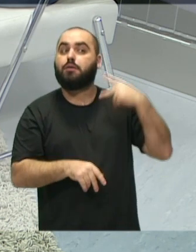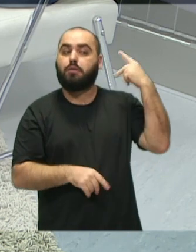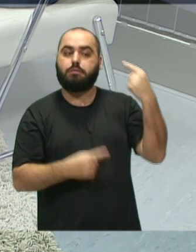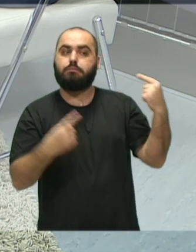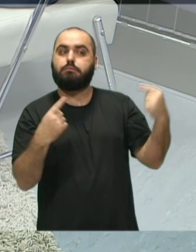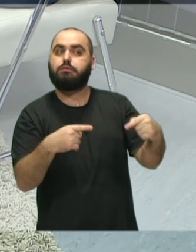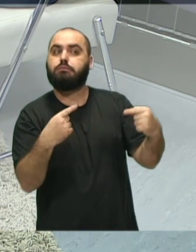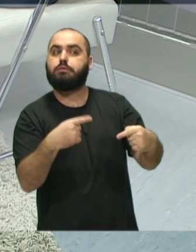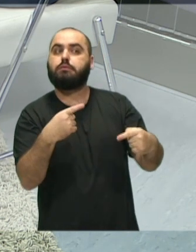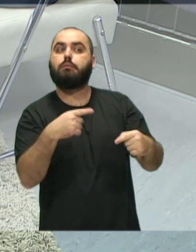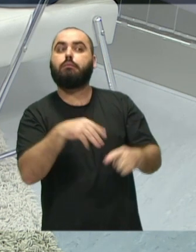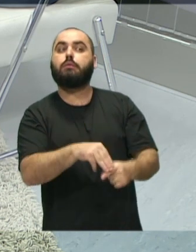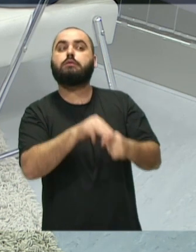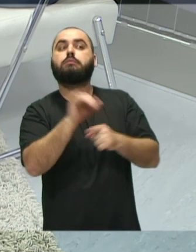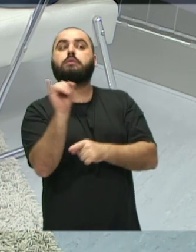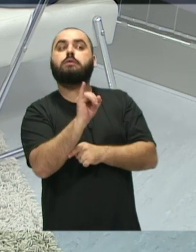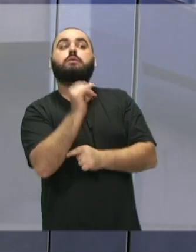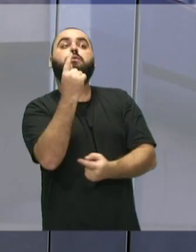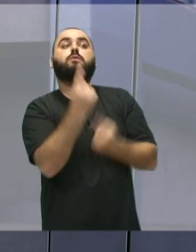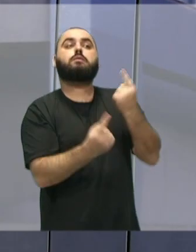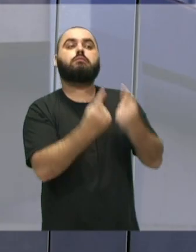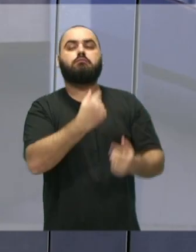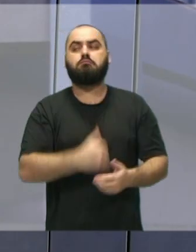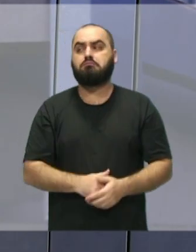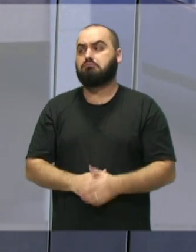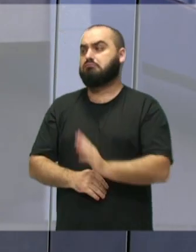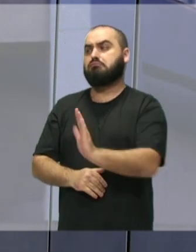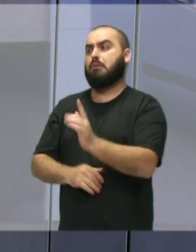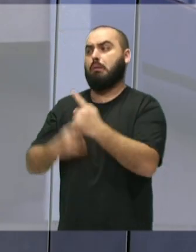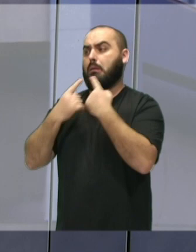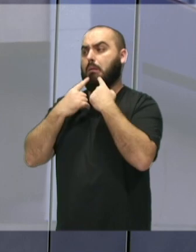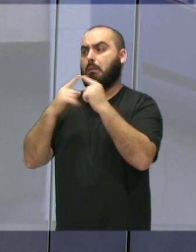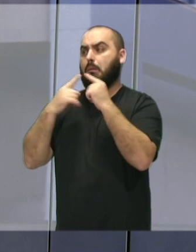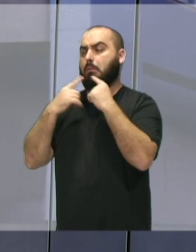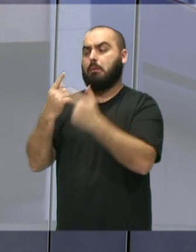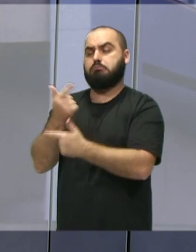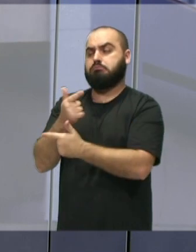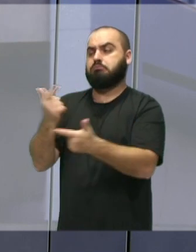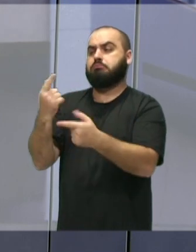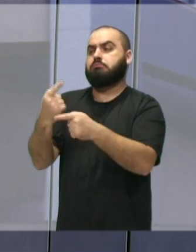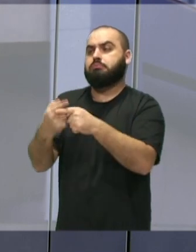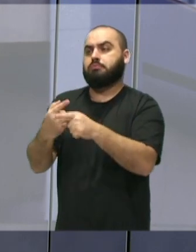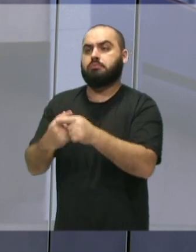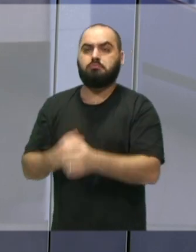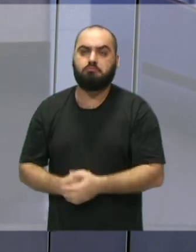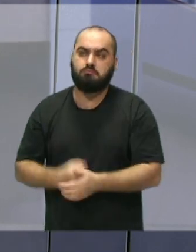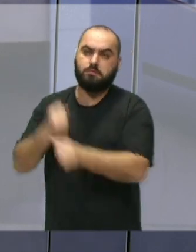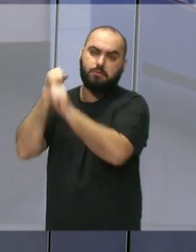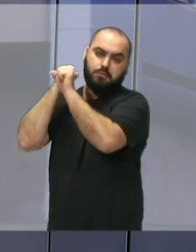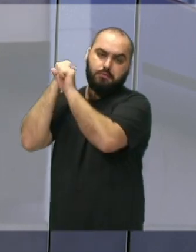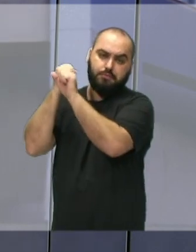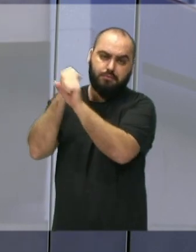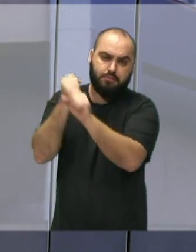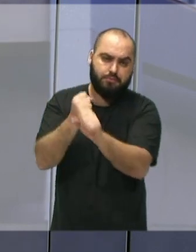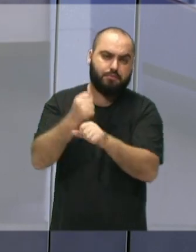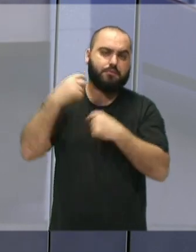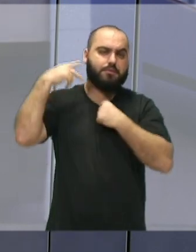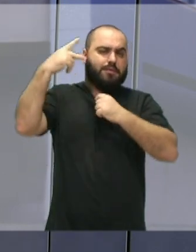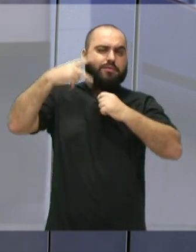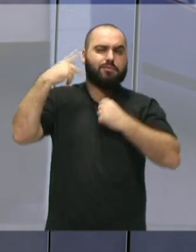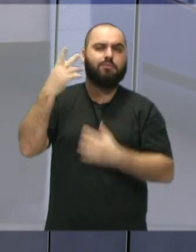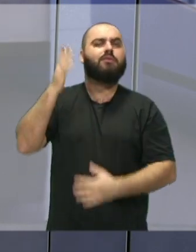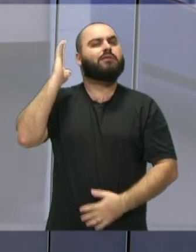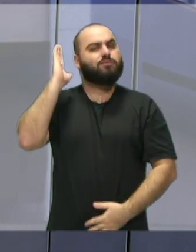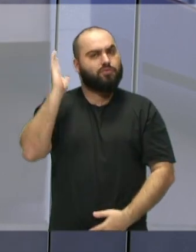oposição aqui no município? Eu não tenho muito o que reclamar, viu, Maurício, porque ao longo dos anos, já sendo vereadora, já tendo